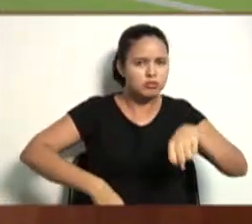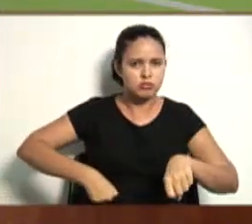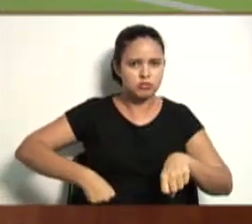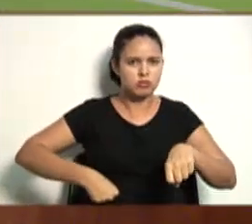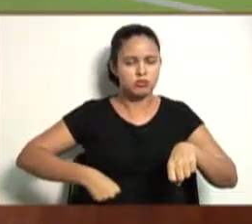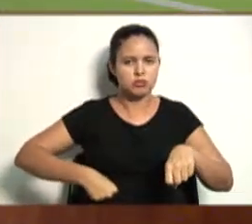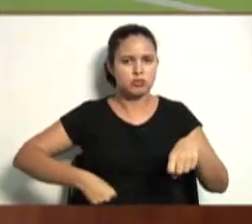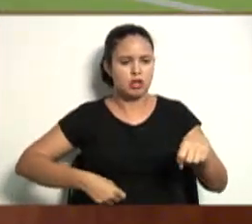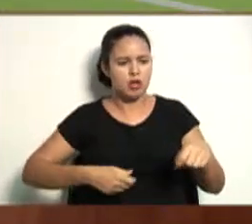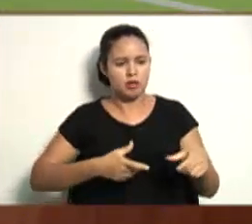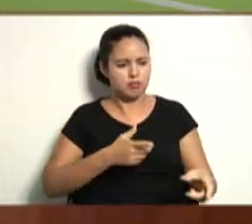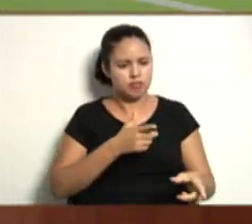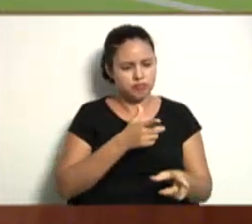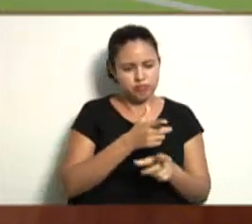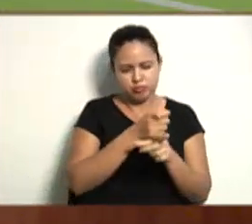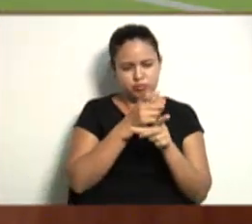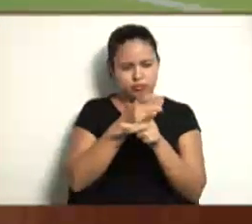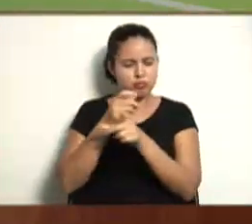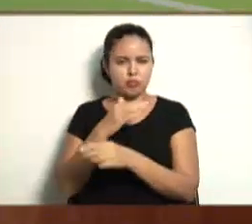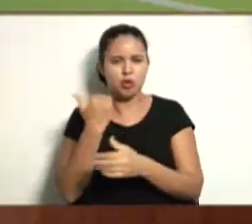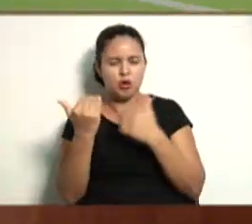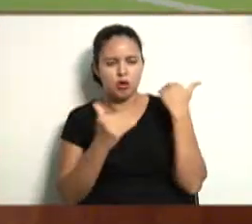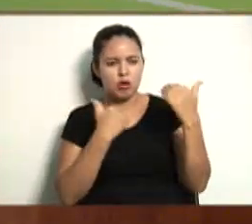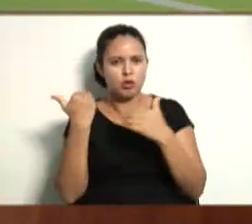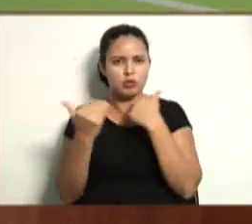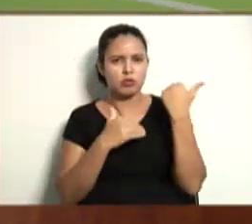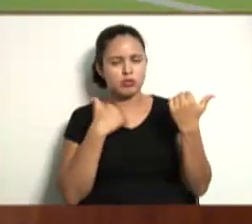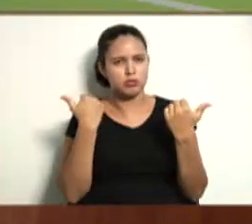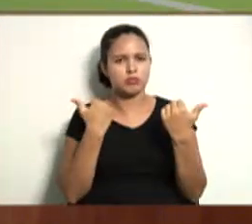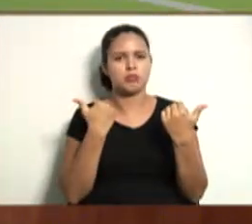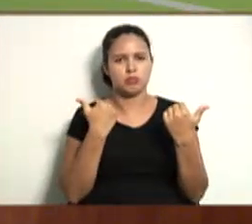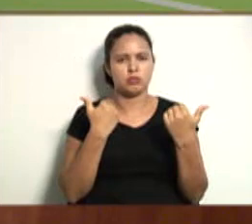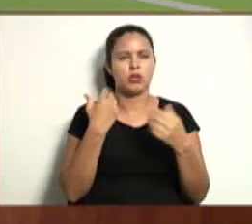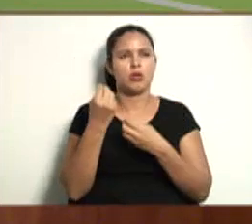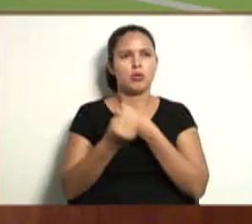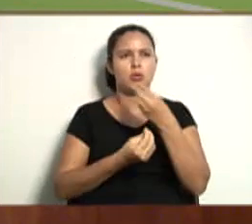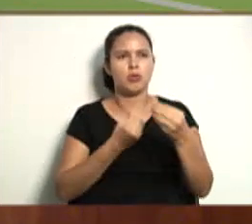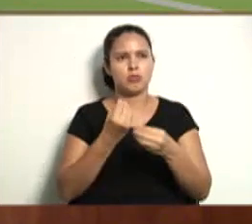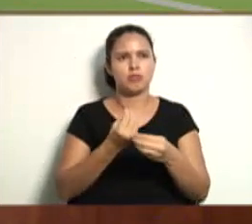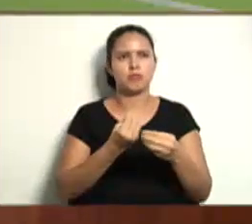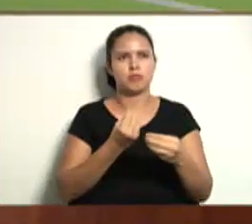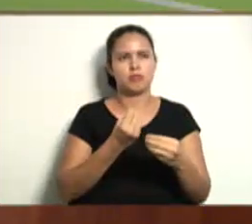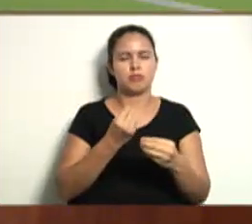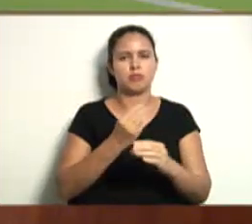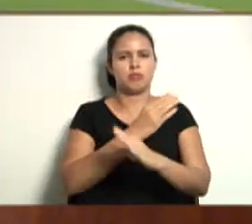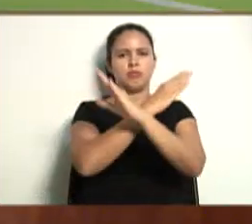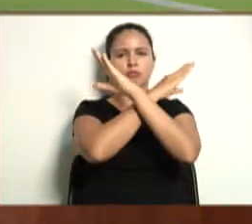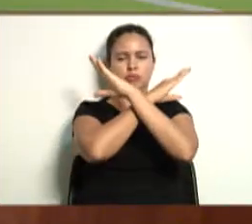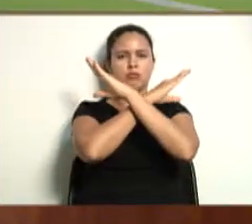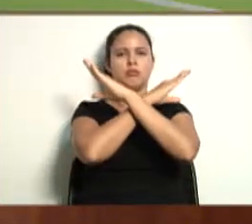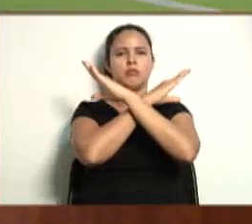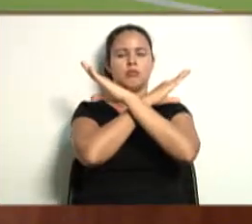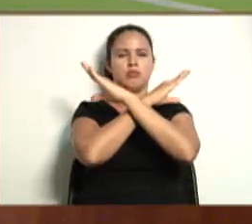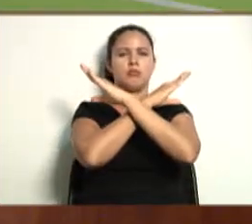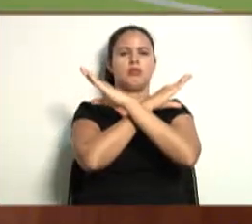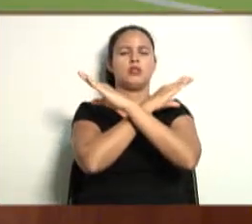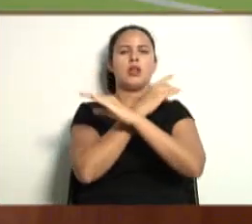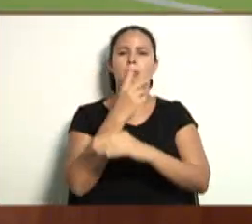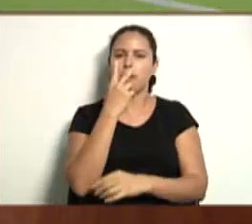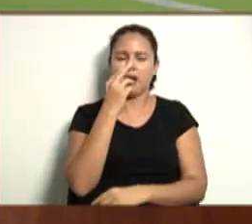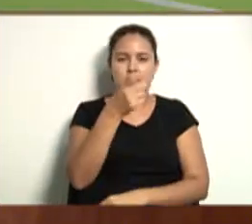numa cruz, eles estão assim, em uma forma de um X, tem um X assim, e bem no meio do X um